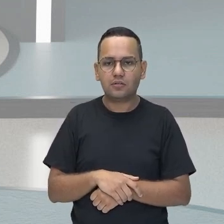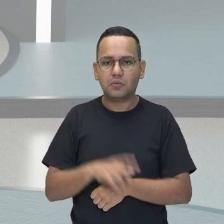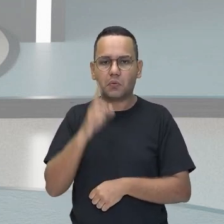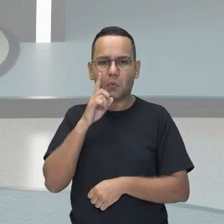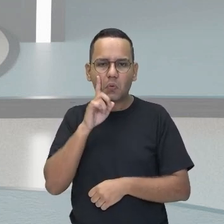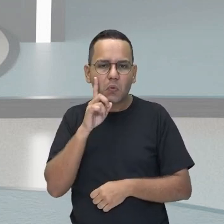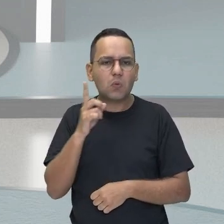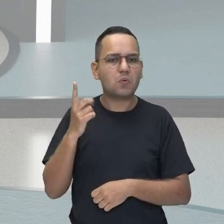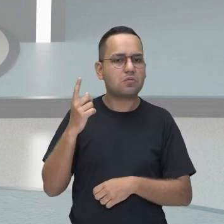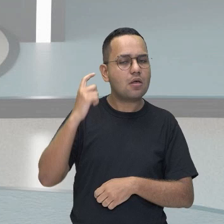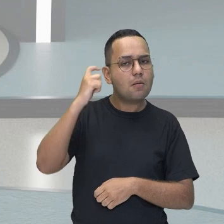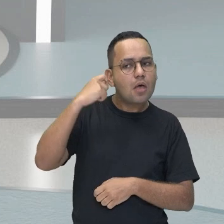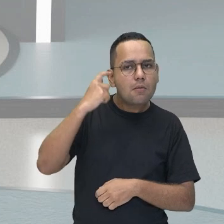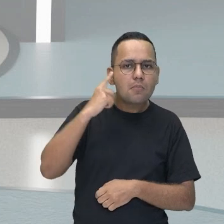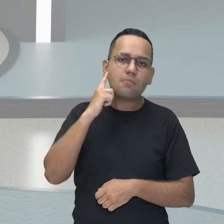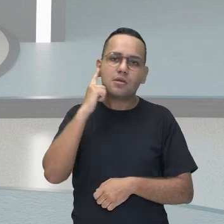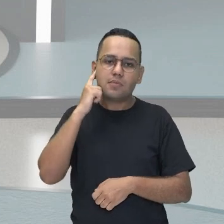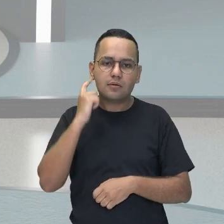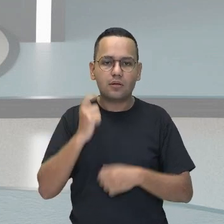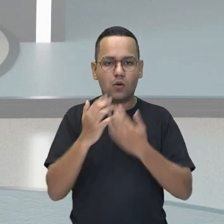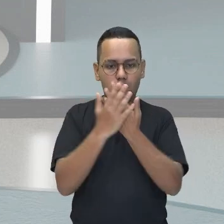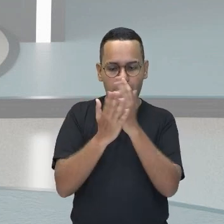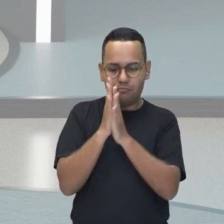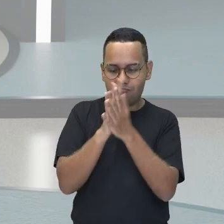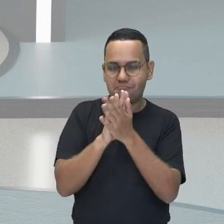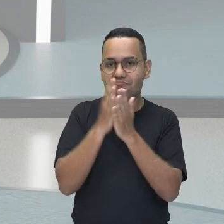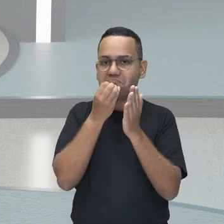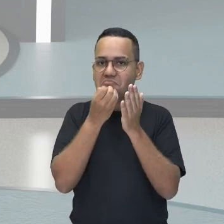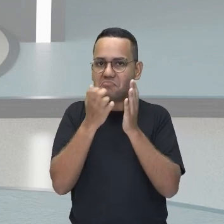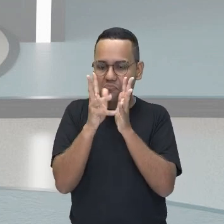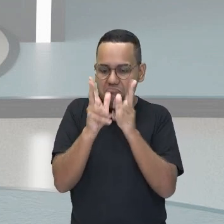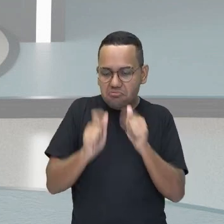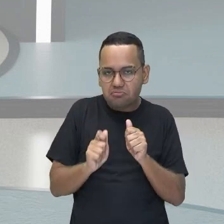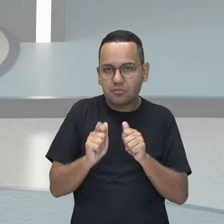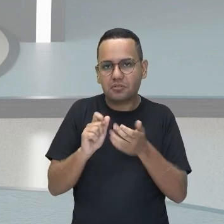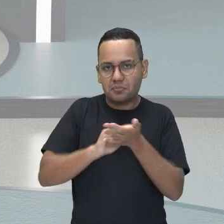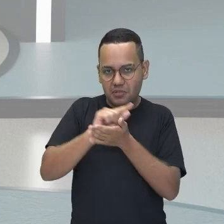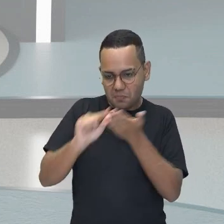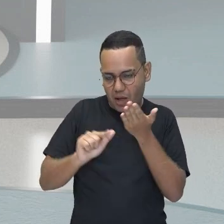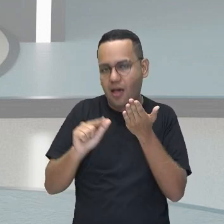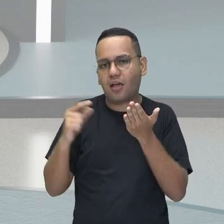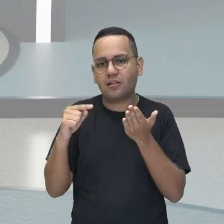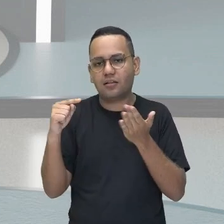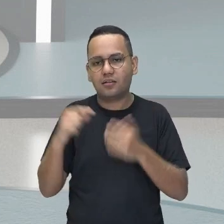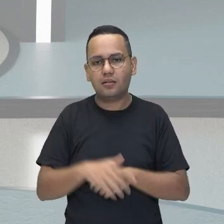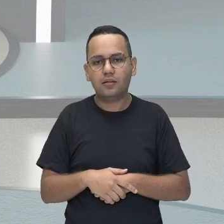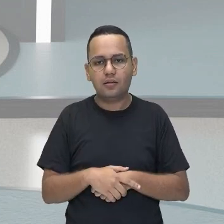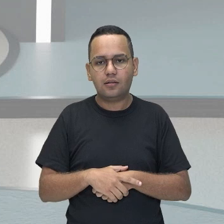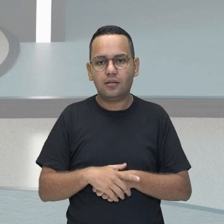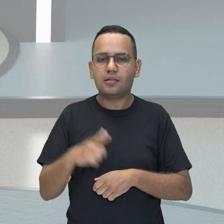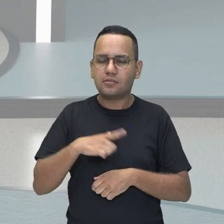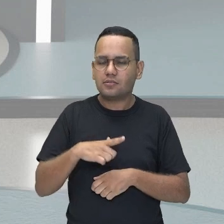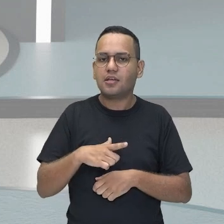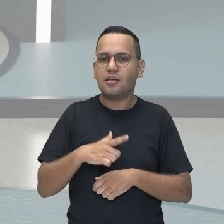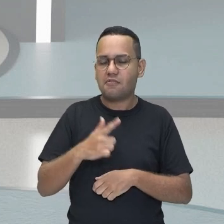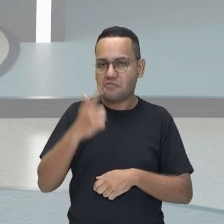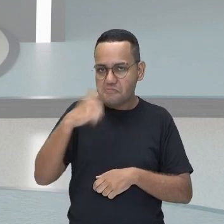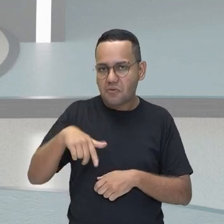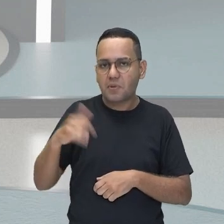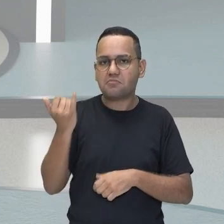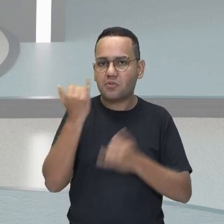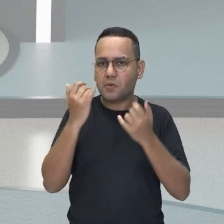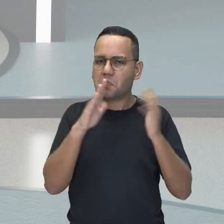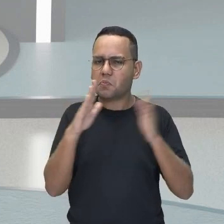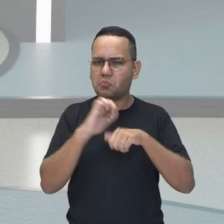ouvidos e nariz, quando lavamos bem as mãos, um aspecto que foi muito reforçado aí, né, pós-pandemia, e quando